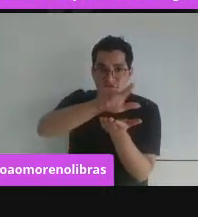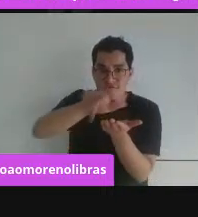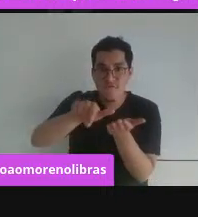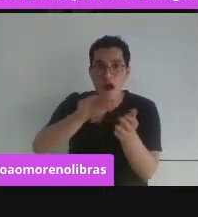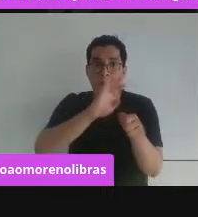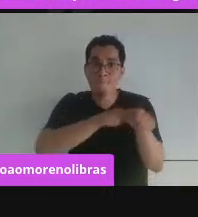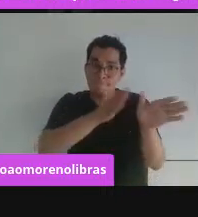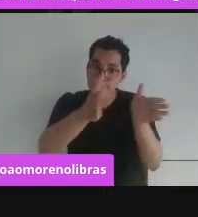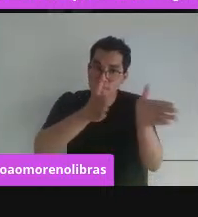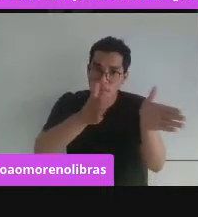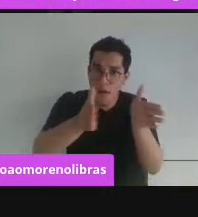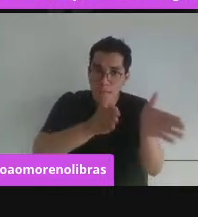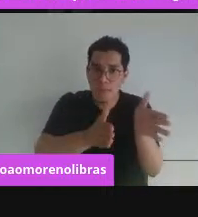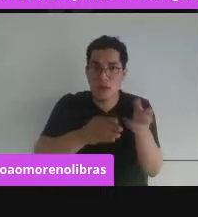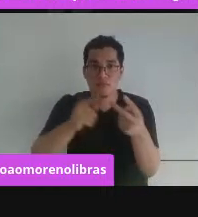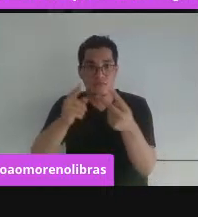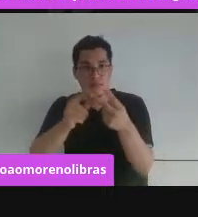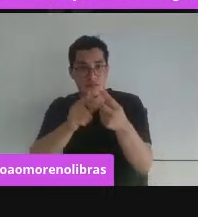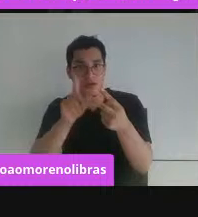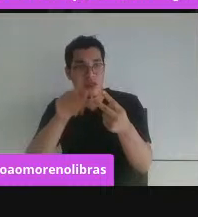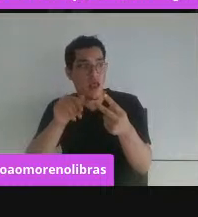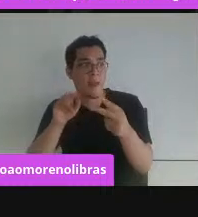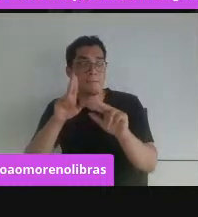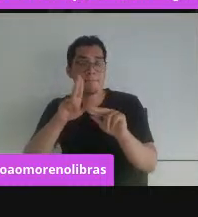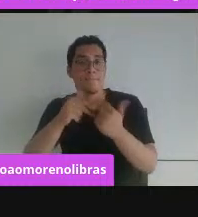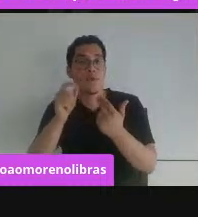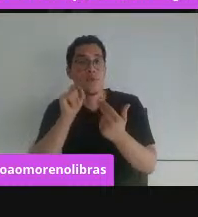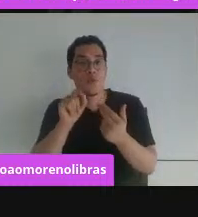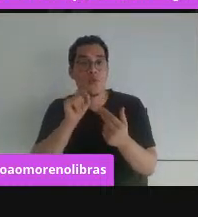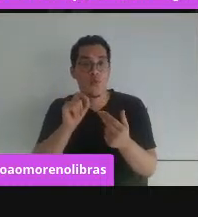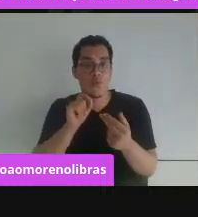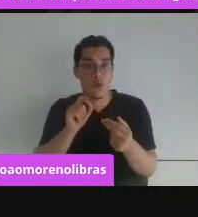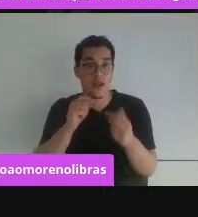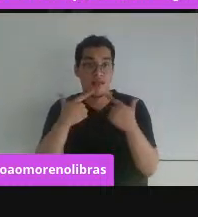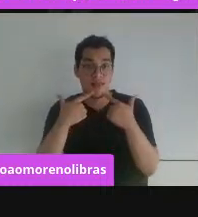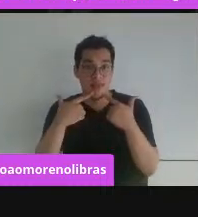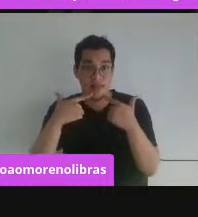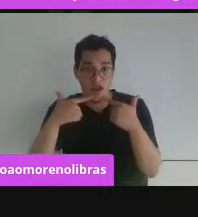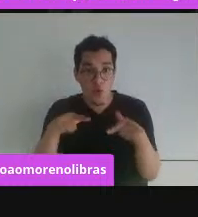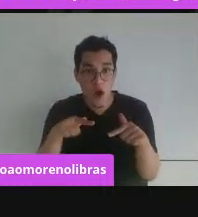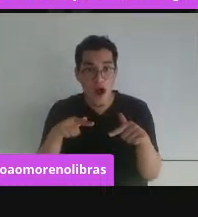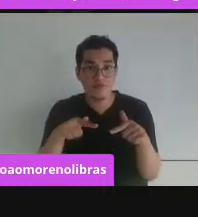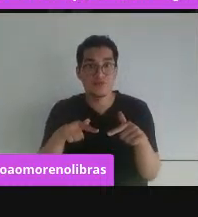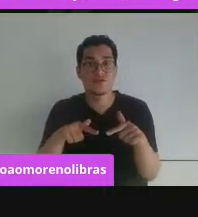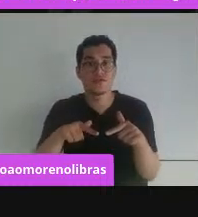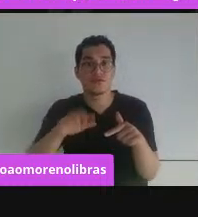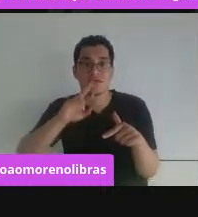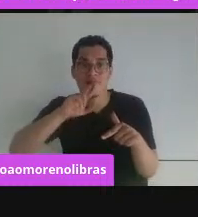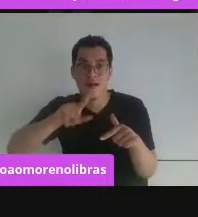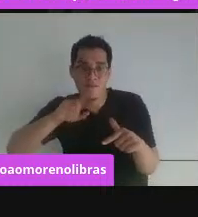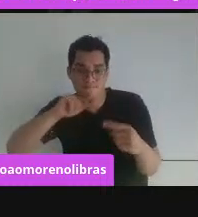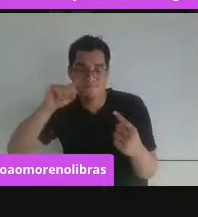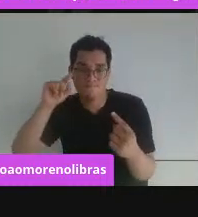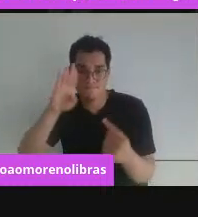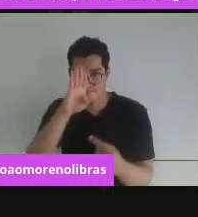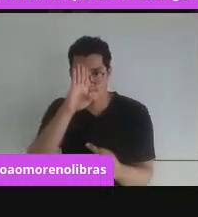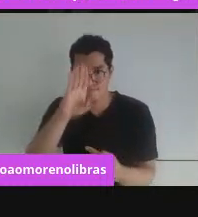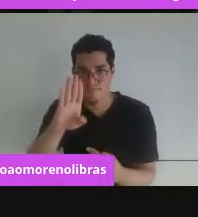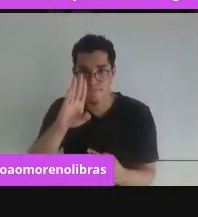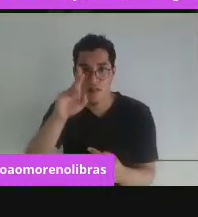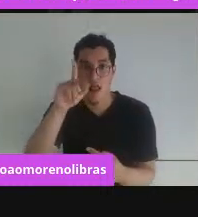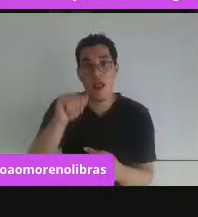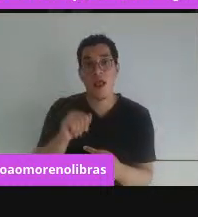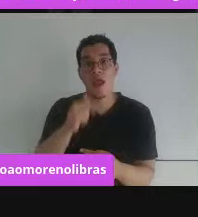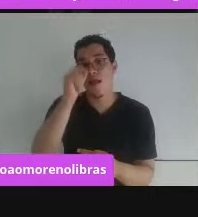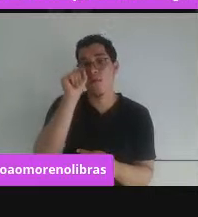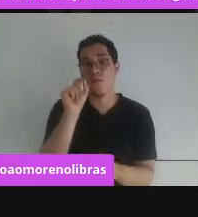a incompreensão. O segundo tipo é desencadeado por atos de linguagem diretos, implícitos, por uma argumentação e por figuras de